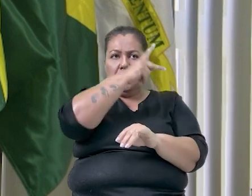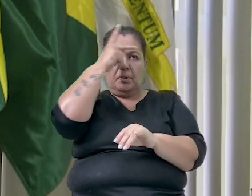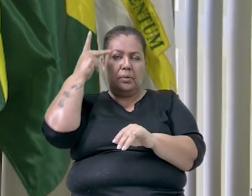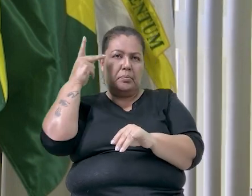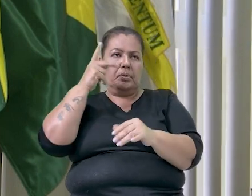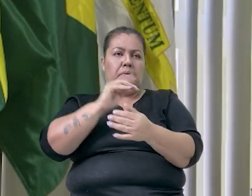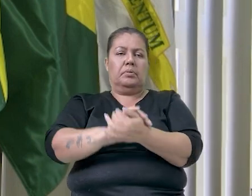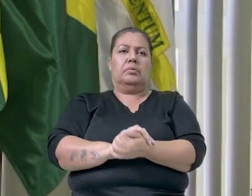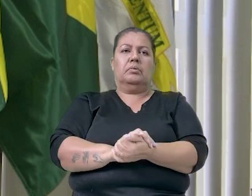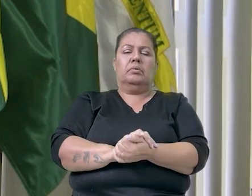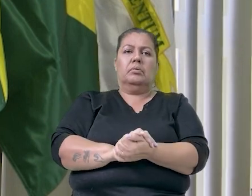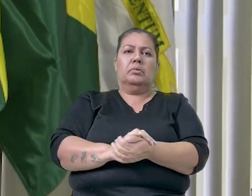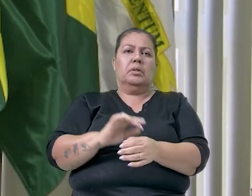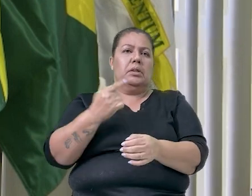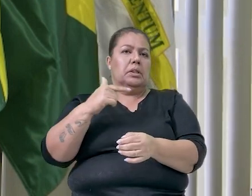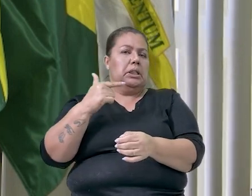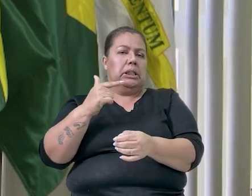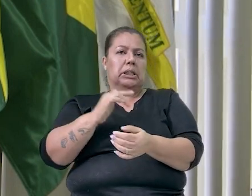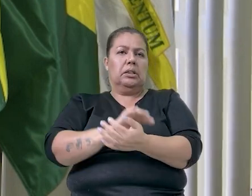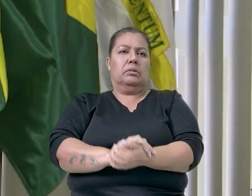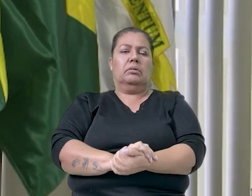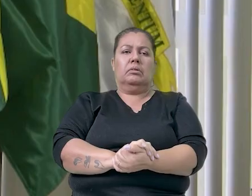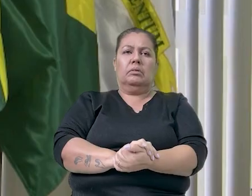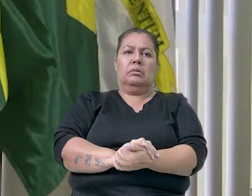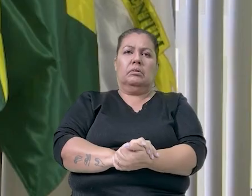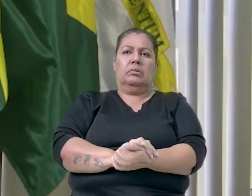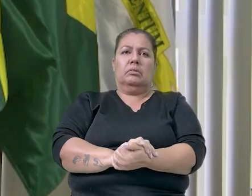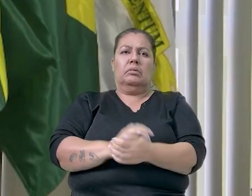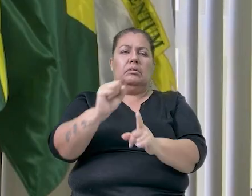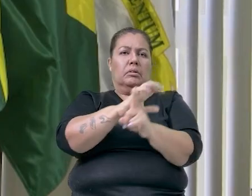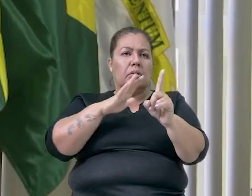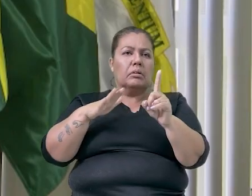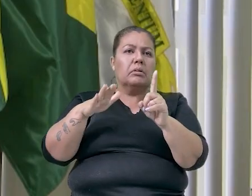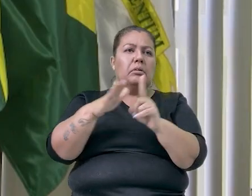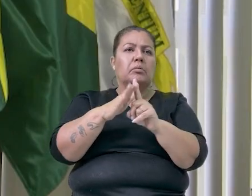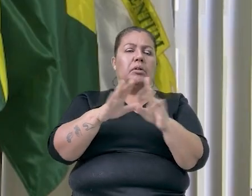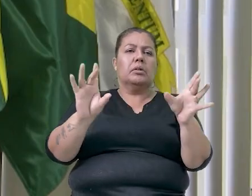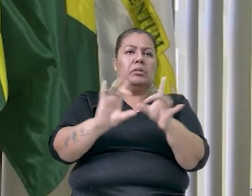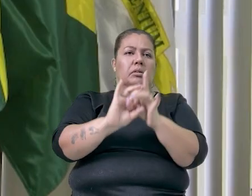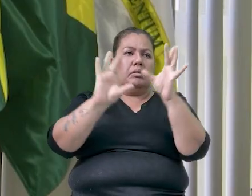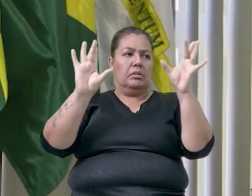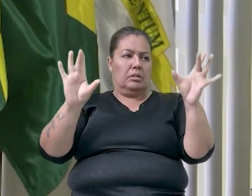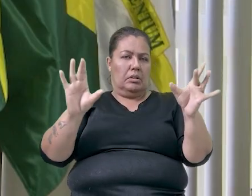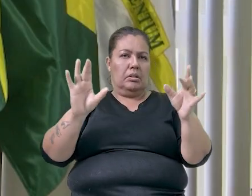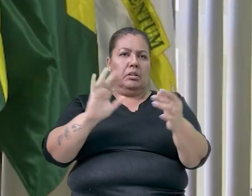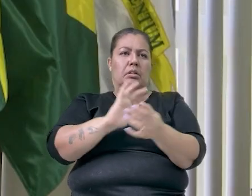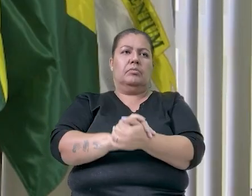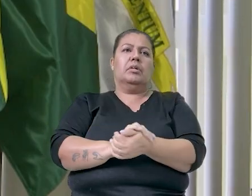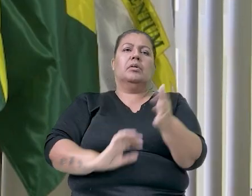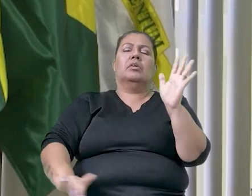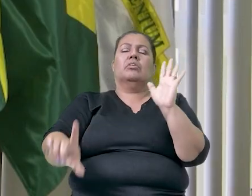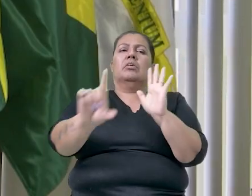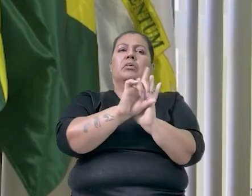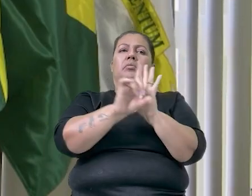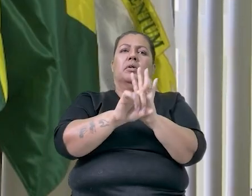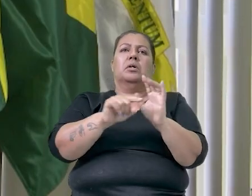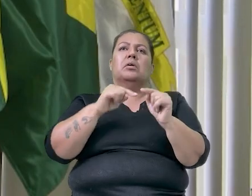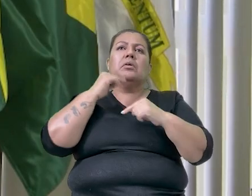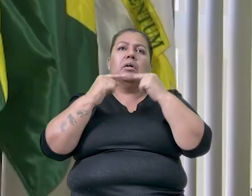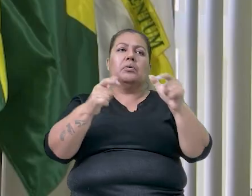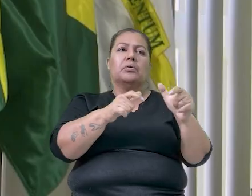não há, numa sociedade democrática regida pela lei, nenhum lugar que possa